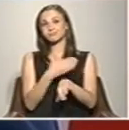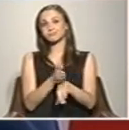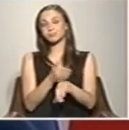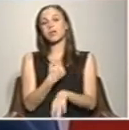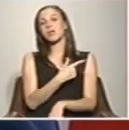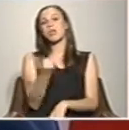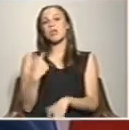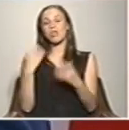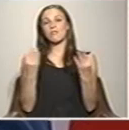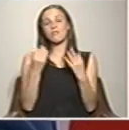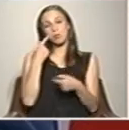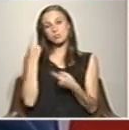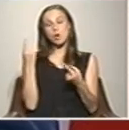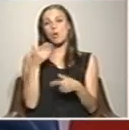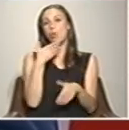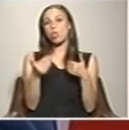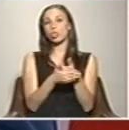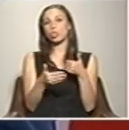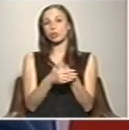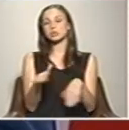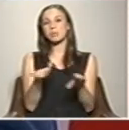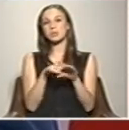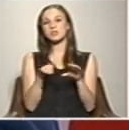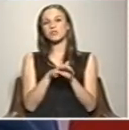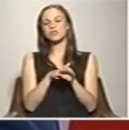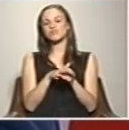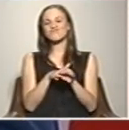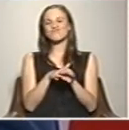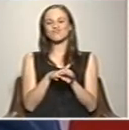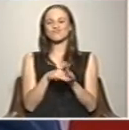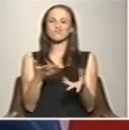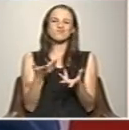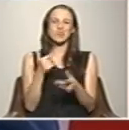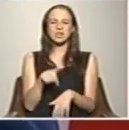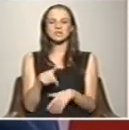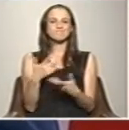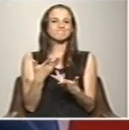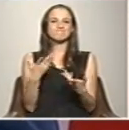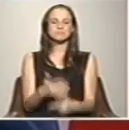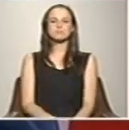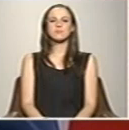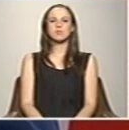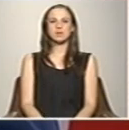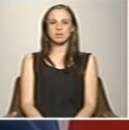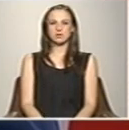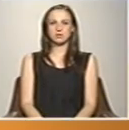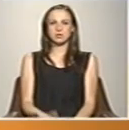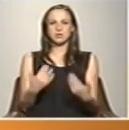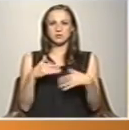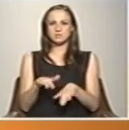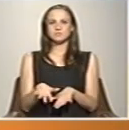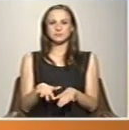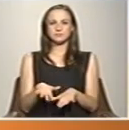que o idoso participativo ainda não faz parte, é de facto aquilo que se pretende. Mas estamos a caminhar de alguma forma nesse sentido? Há